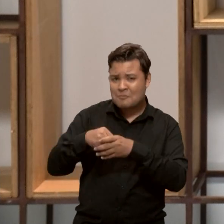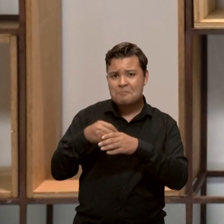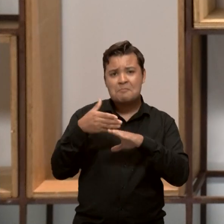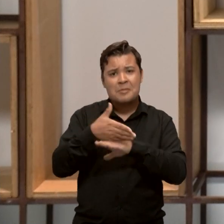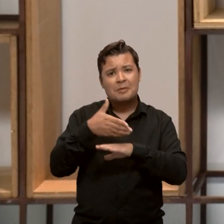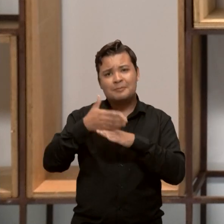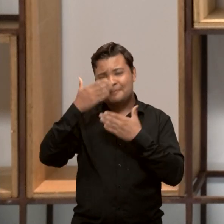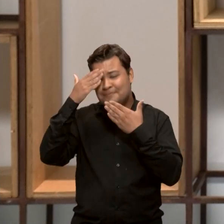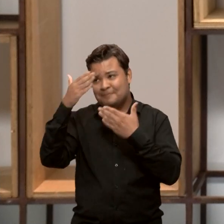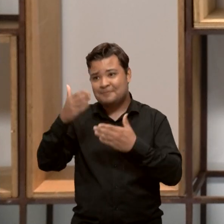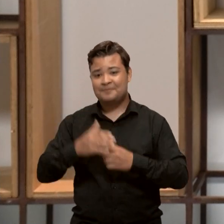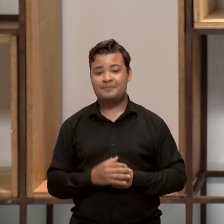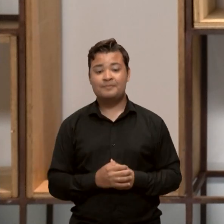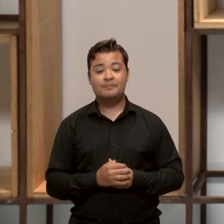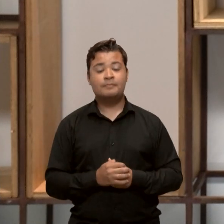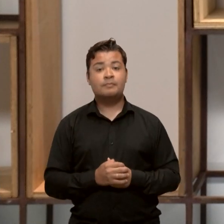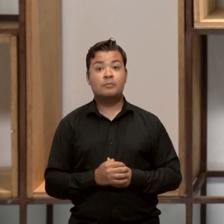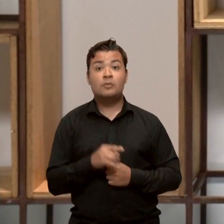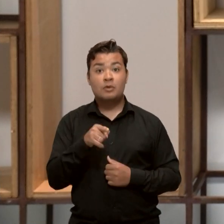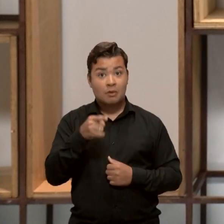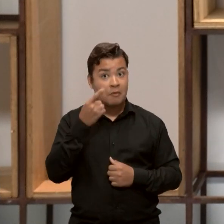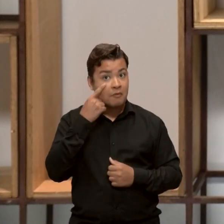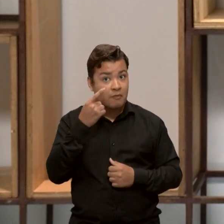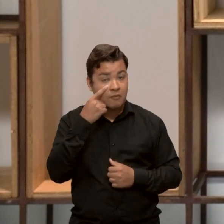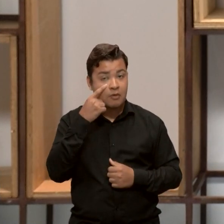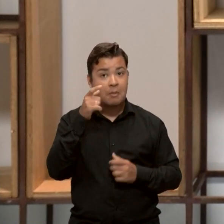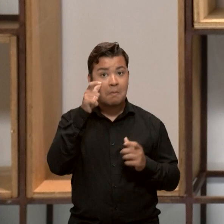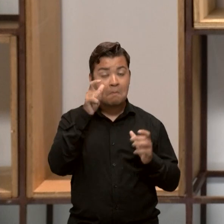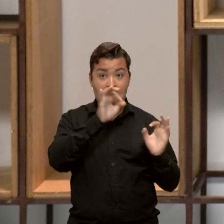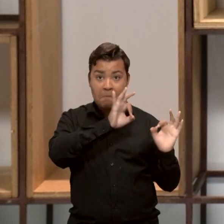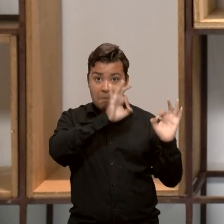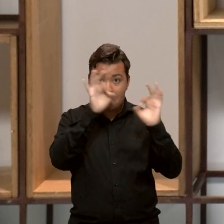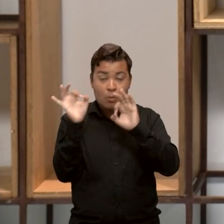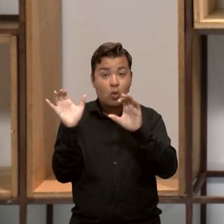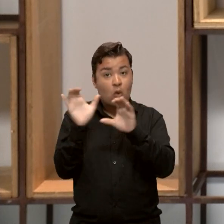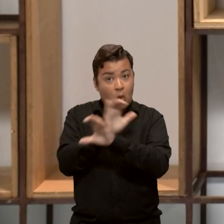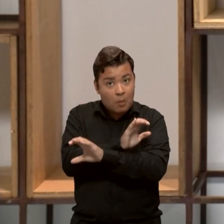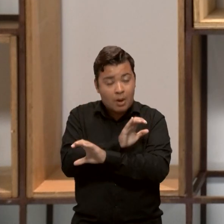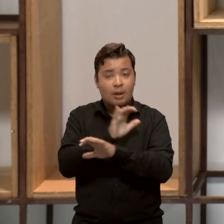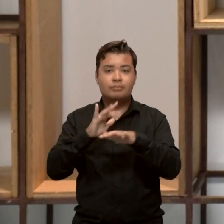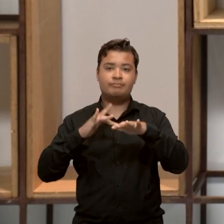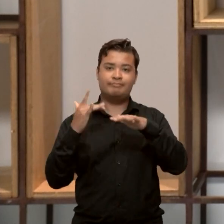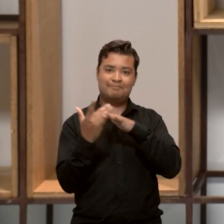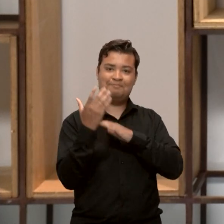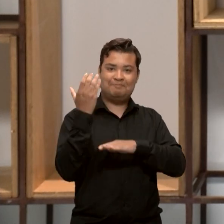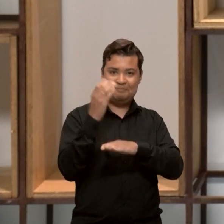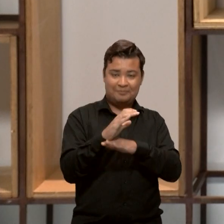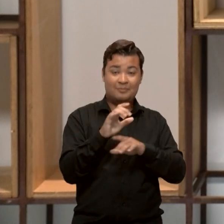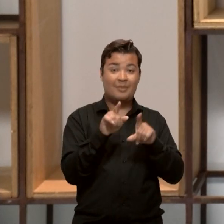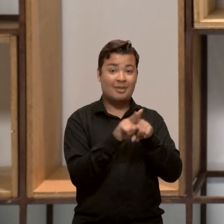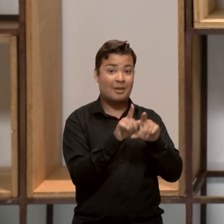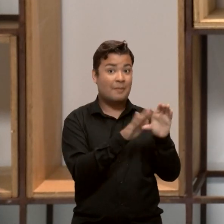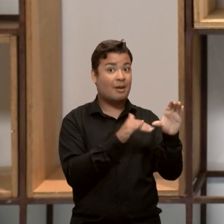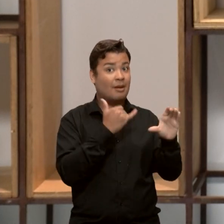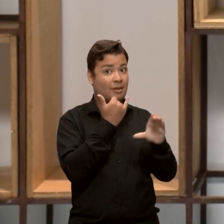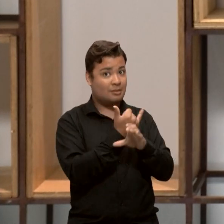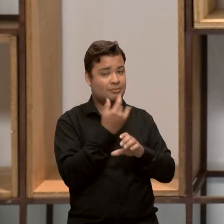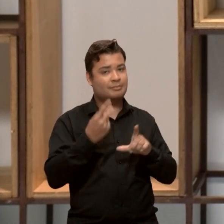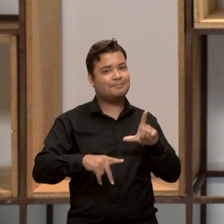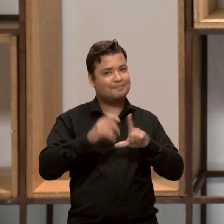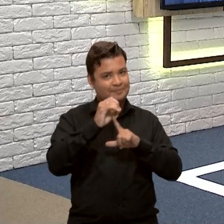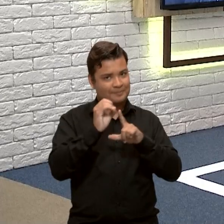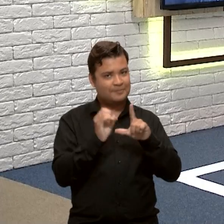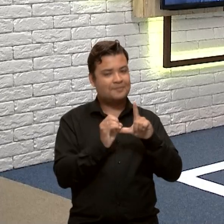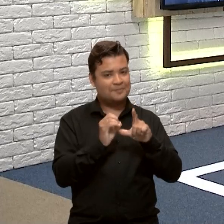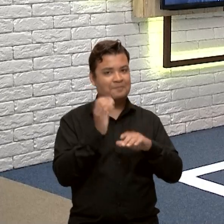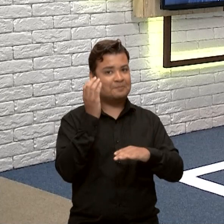você confere a entrevista na íntegra nas nossas redes sociais e no canal do YouTube da TV UFG.